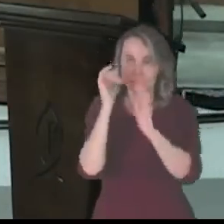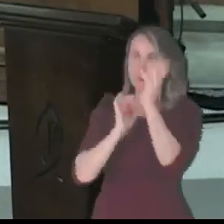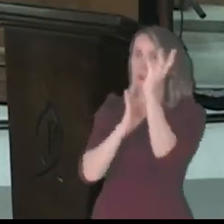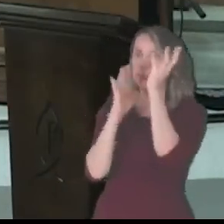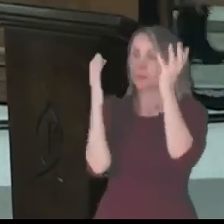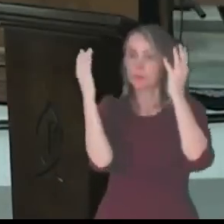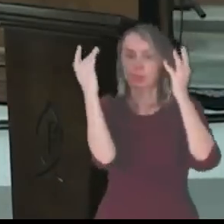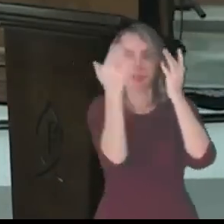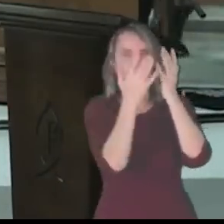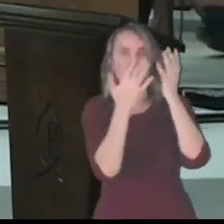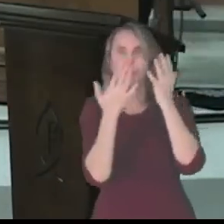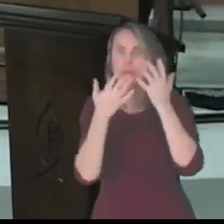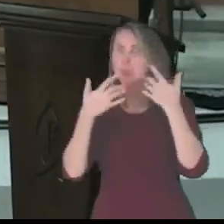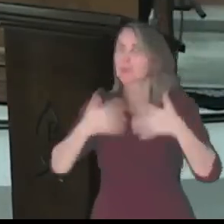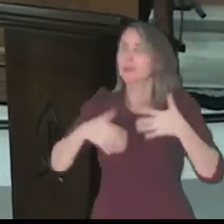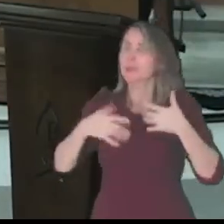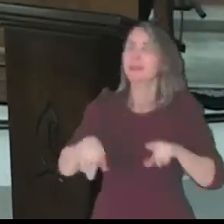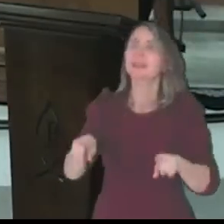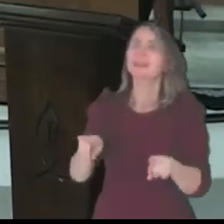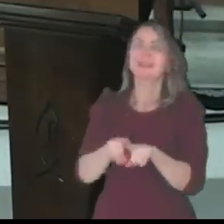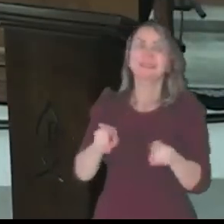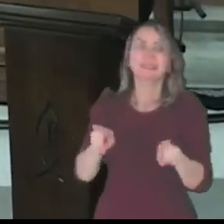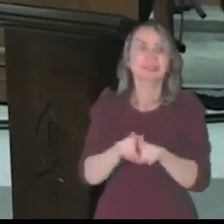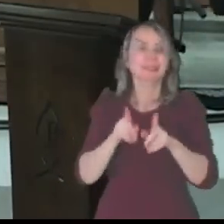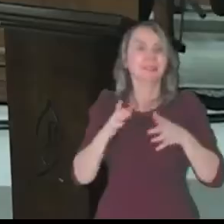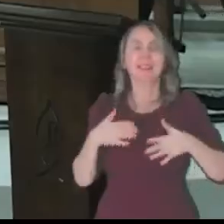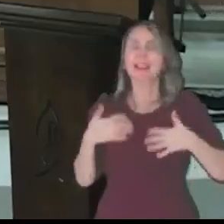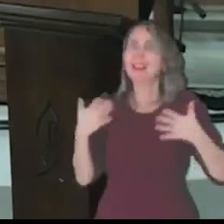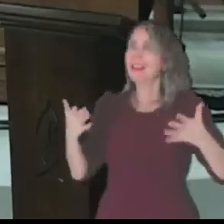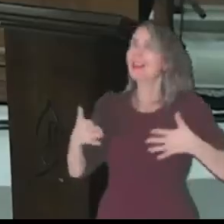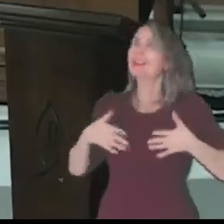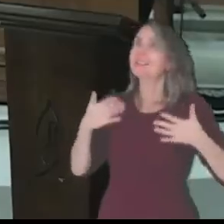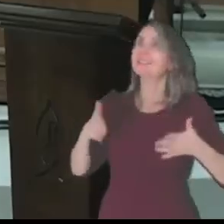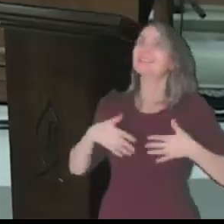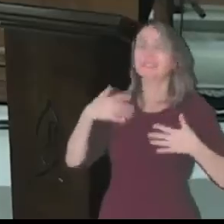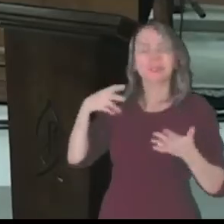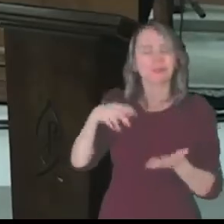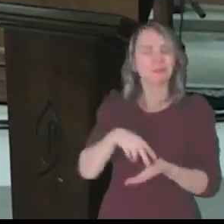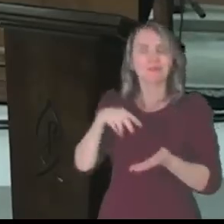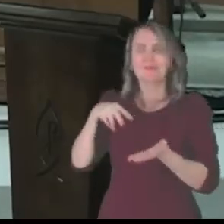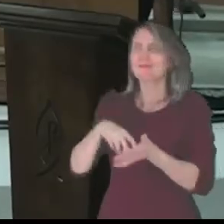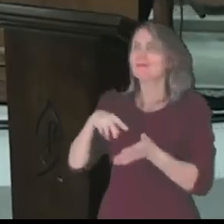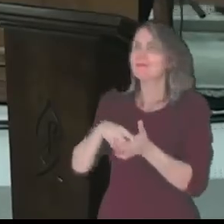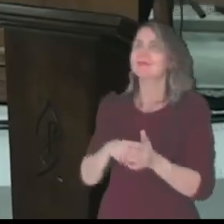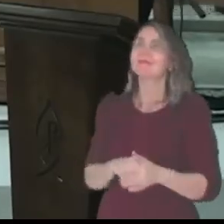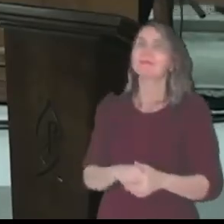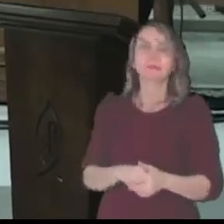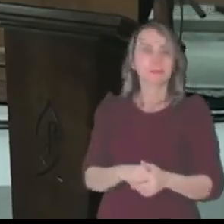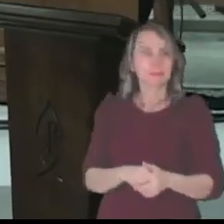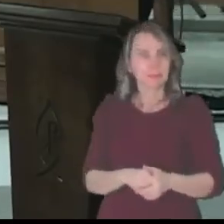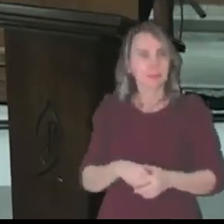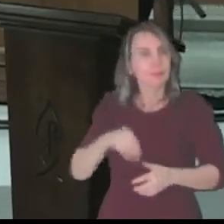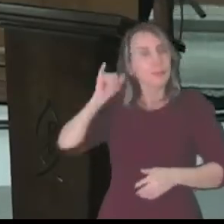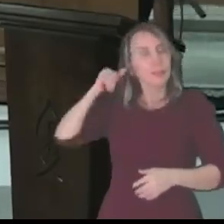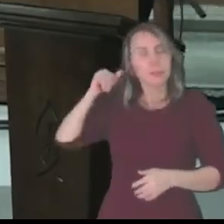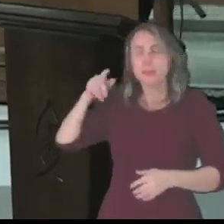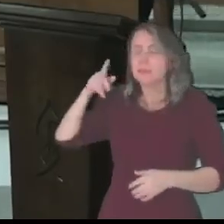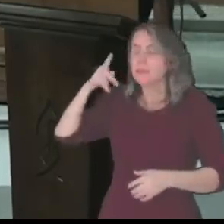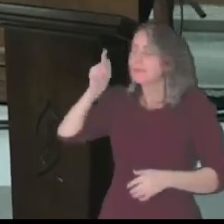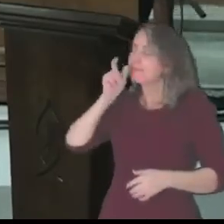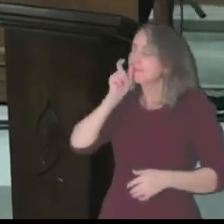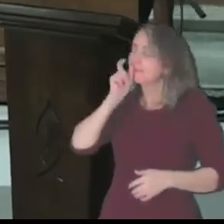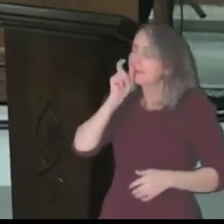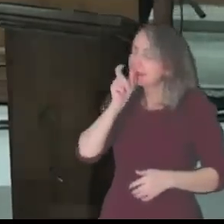regurgitará de alegria e exultará Jeová a tua palavra diz que abundantemente eu vou